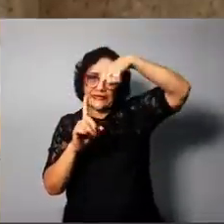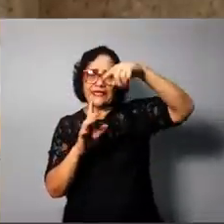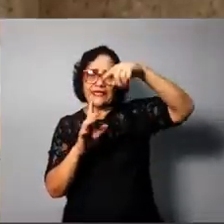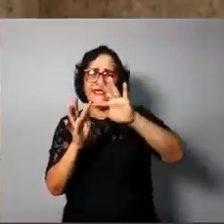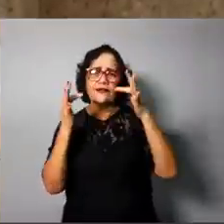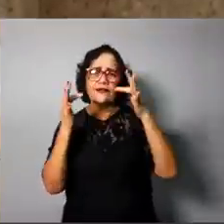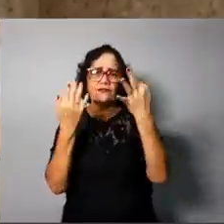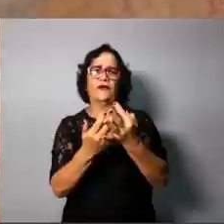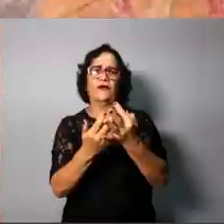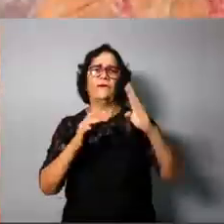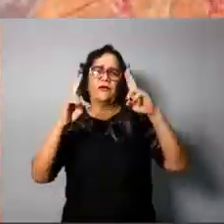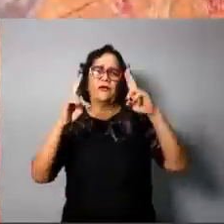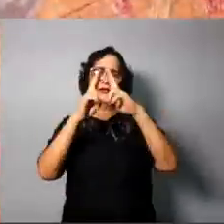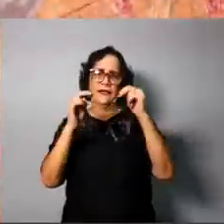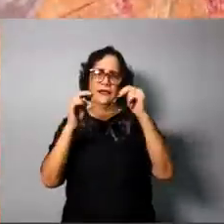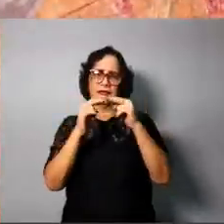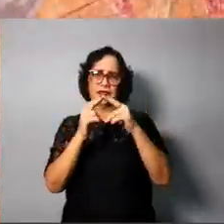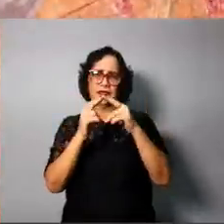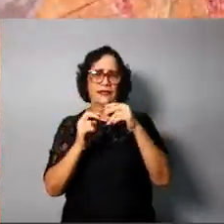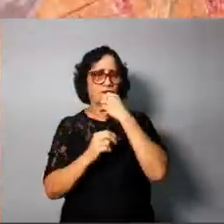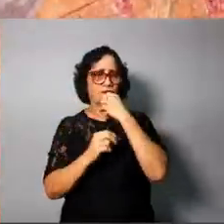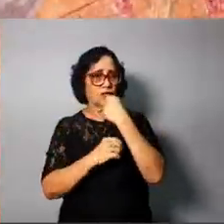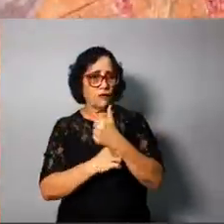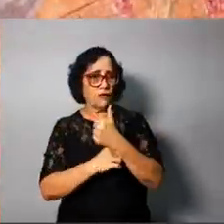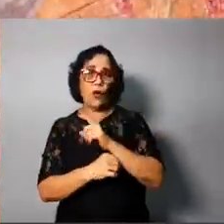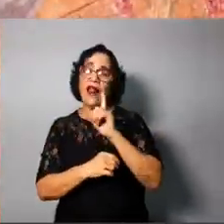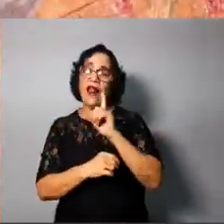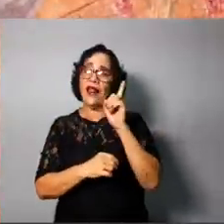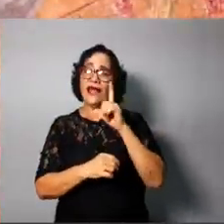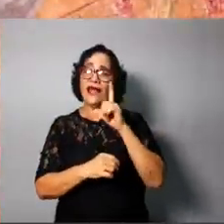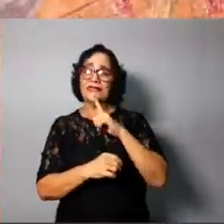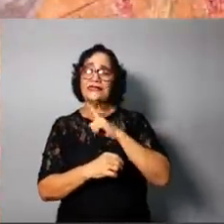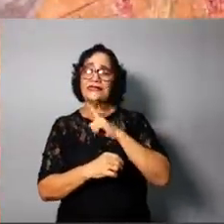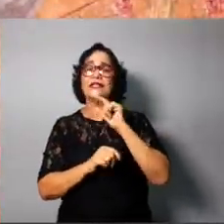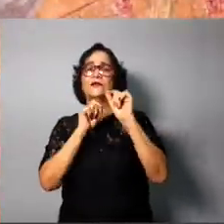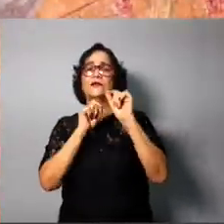bom, lá onde tem um casal que tem